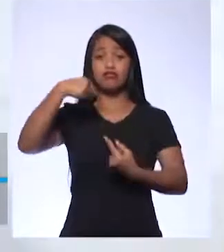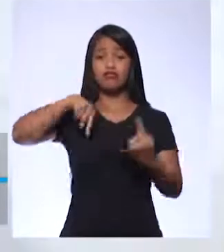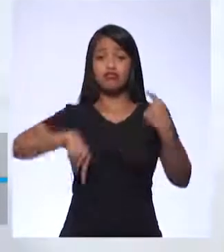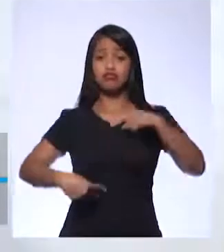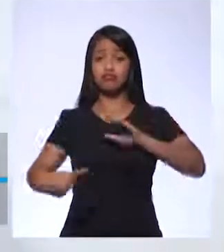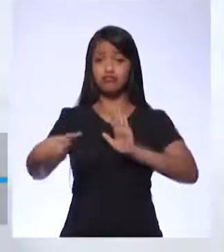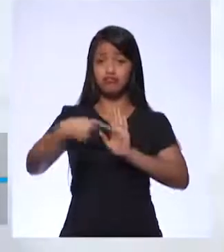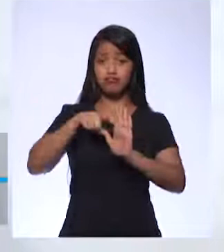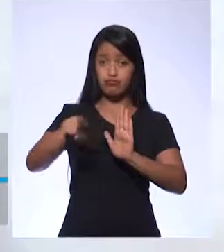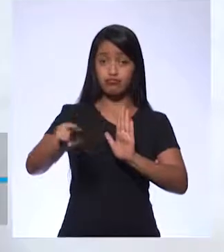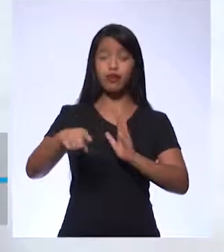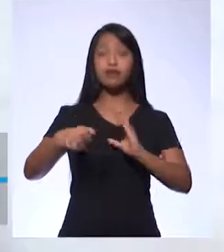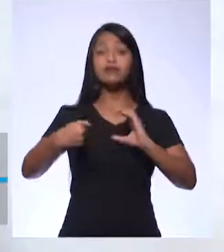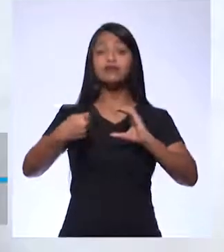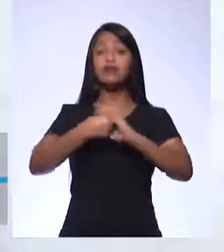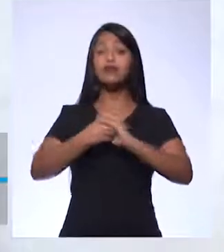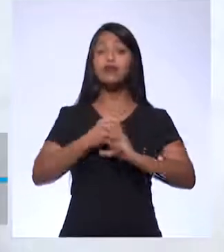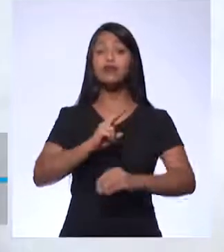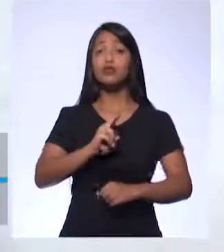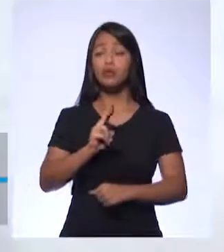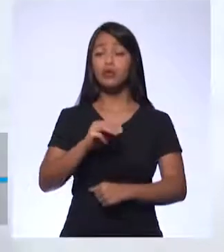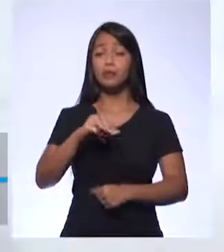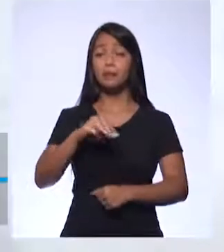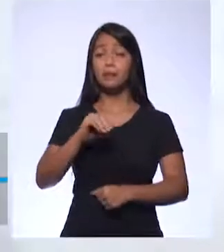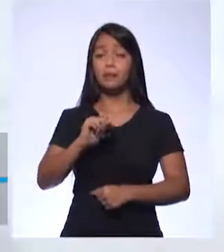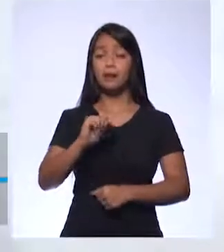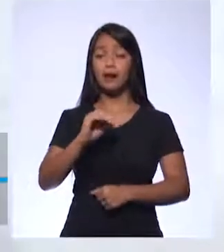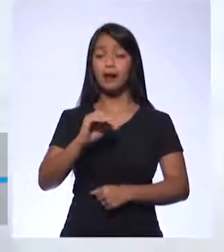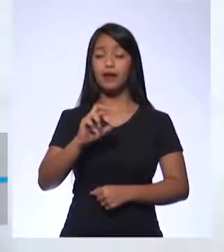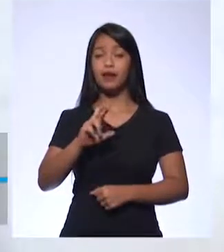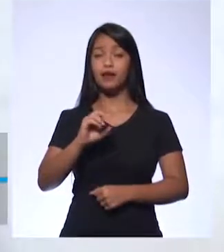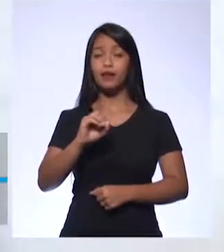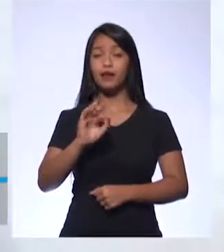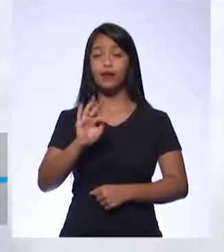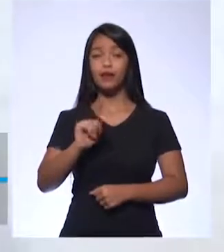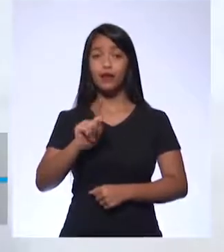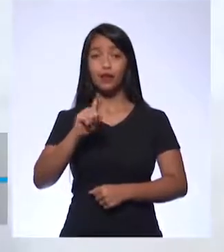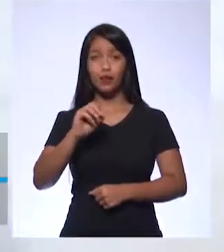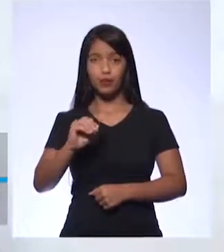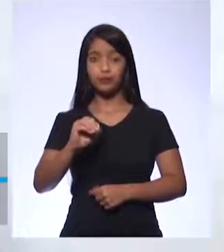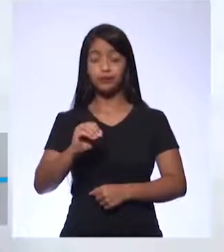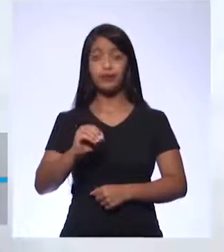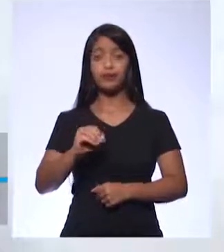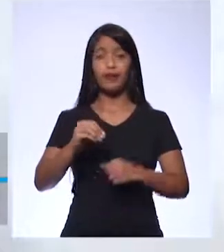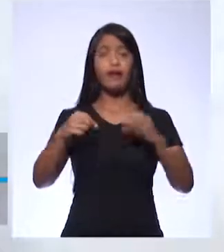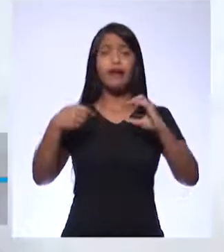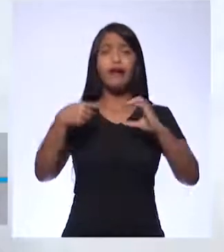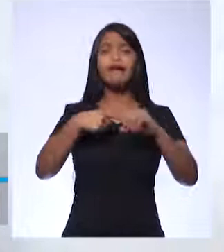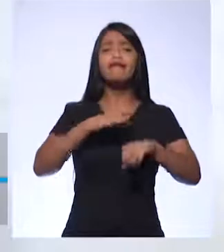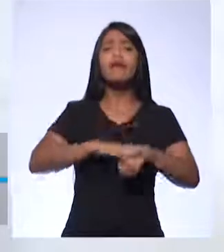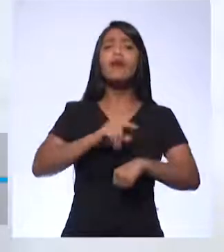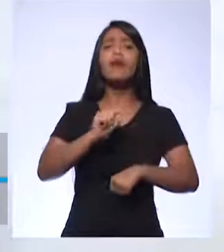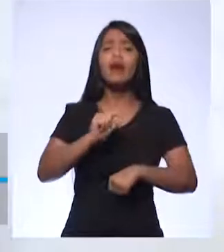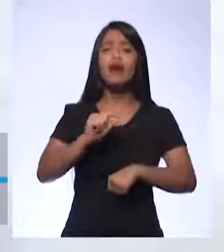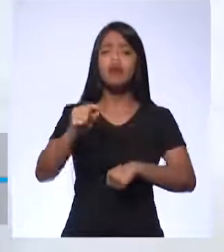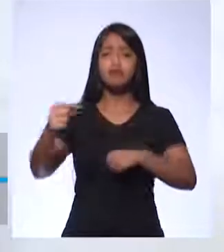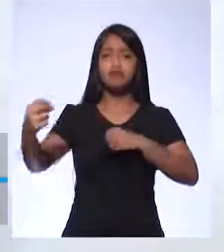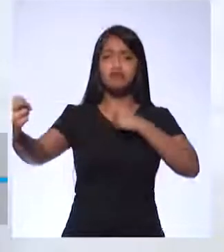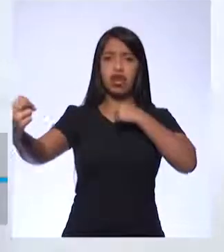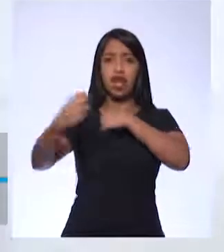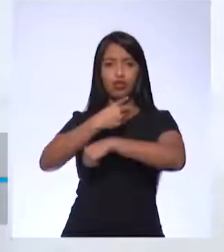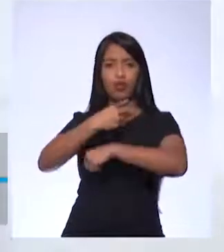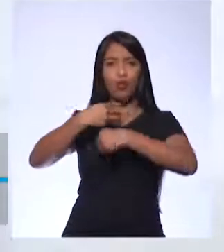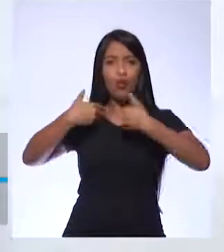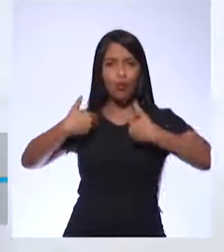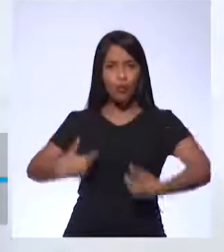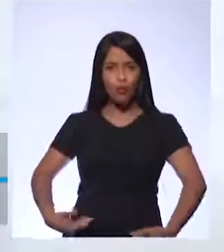chamada macrófago. Então, tudo que vai invadir nosso corpo, ela faz o quê? Ela engloba essas